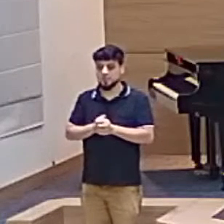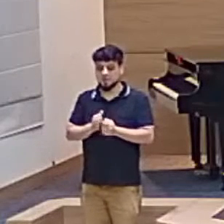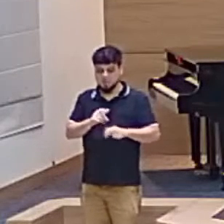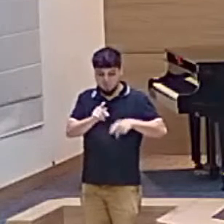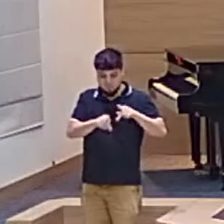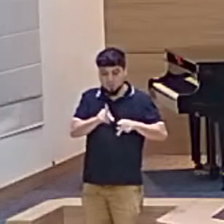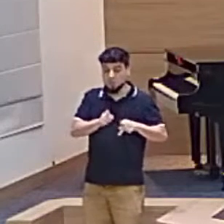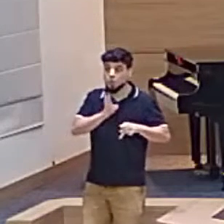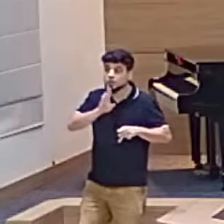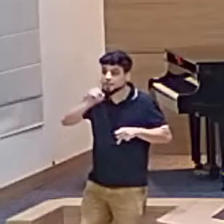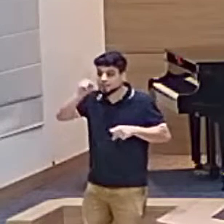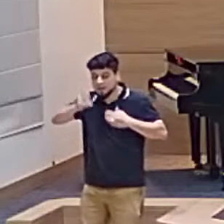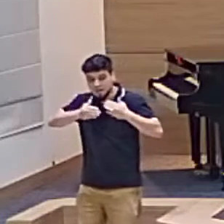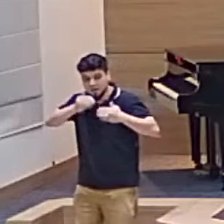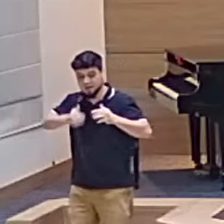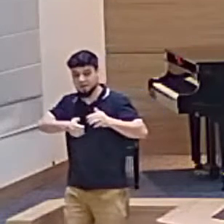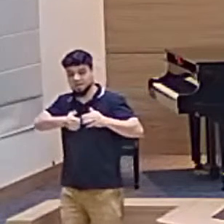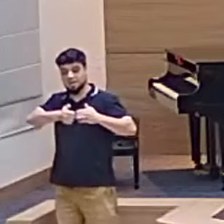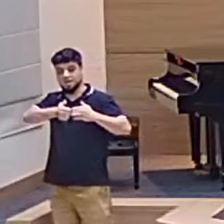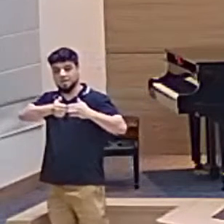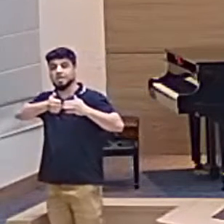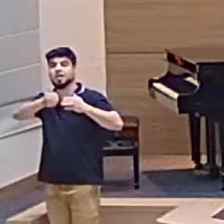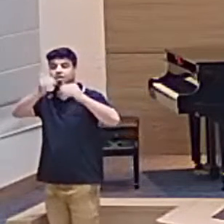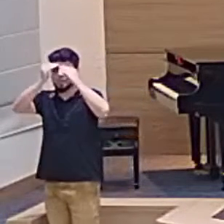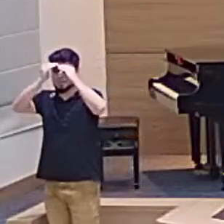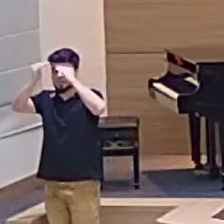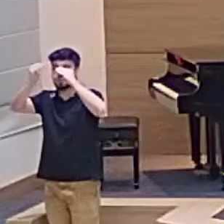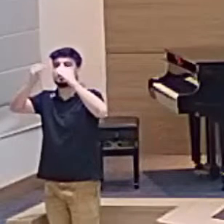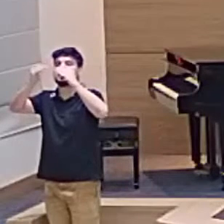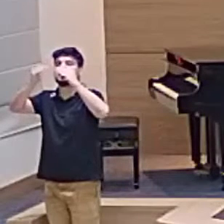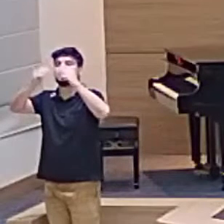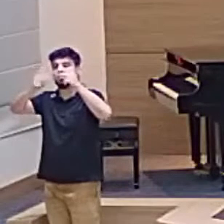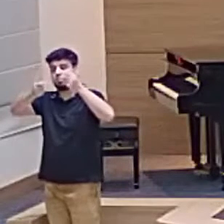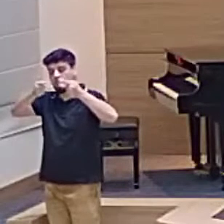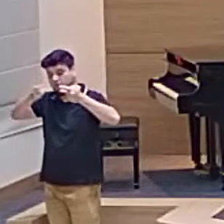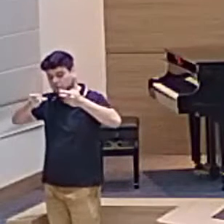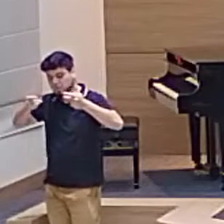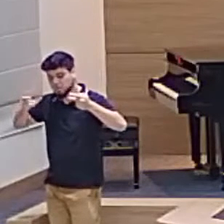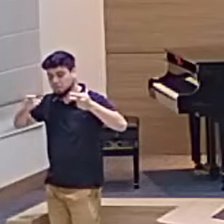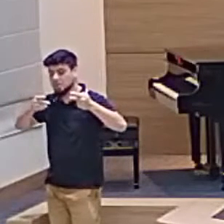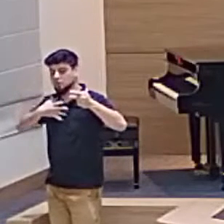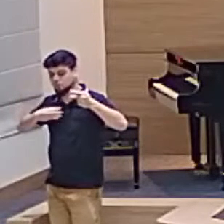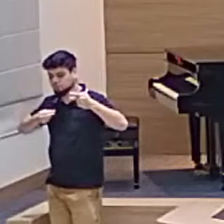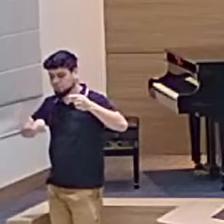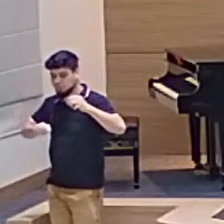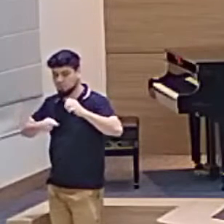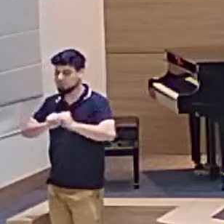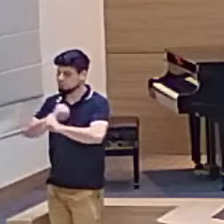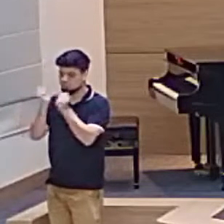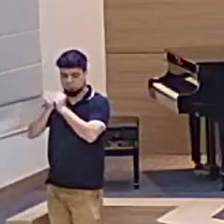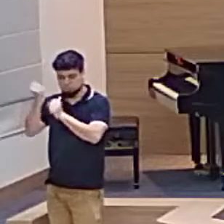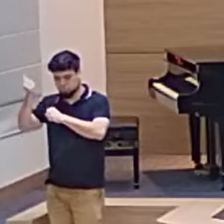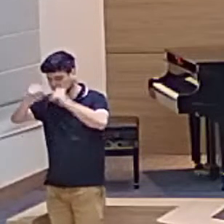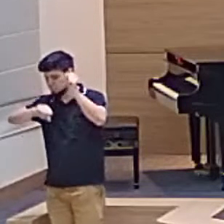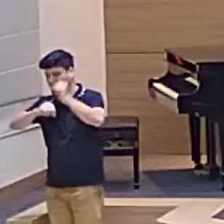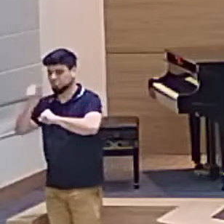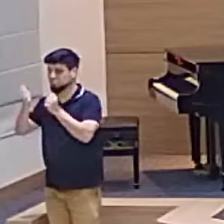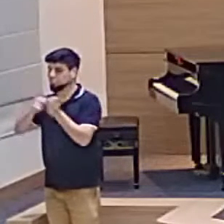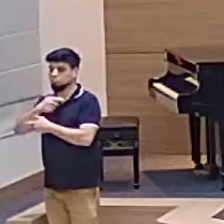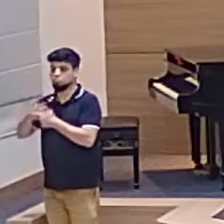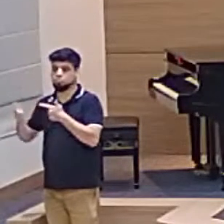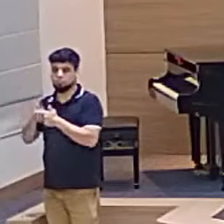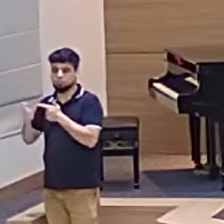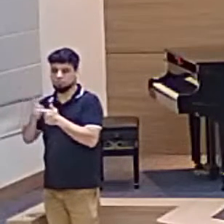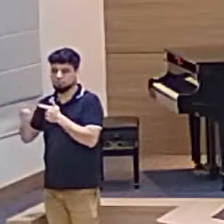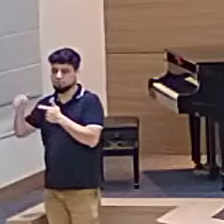conhecer a Deus e aí fazer o que é agradável Aos olhos do senhor aquela relação morria a outra Perdia o time o que eu quero dizer